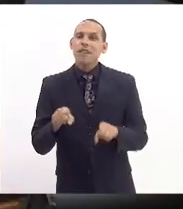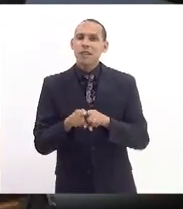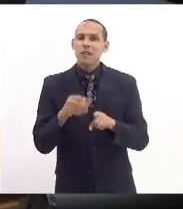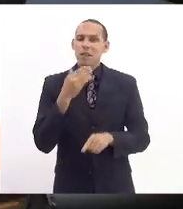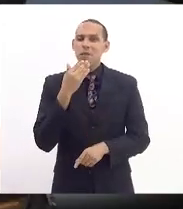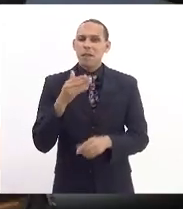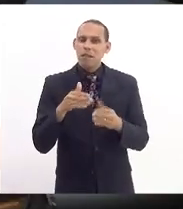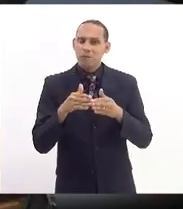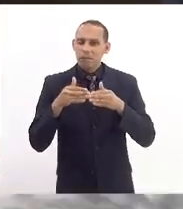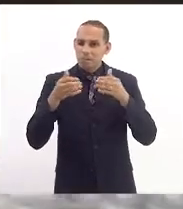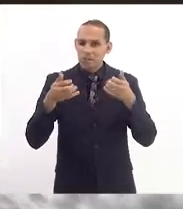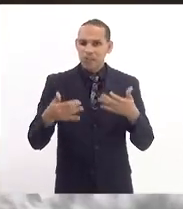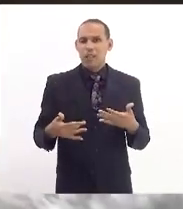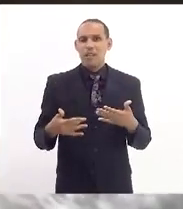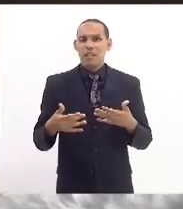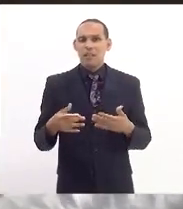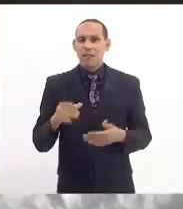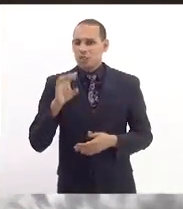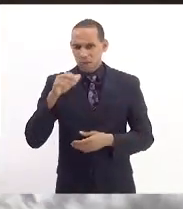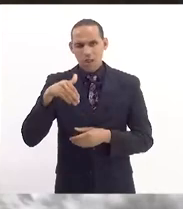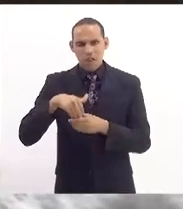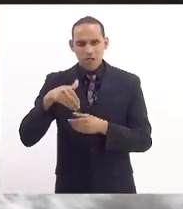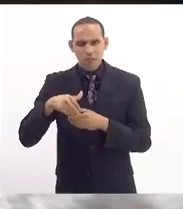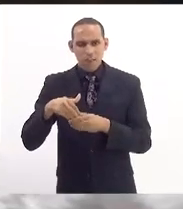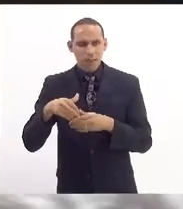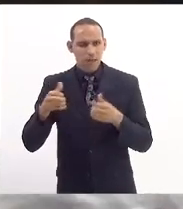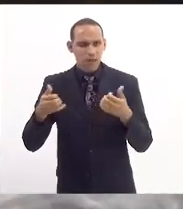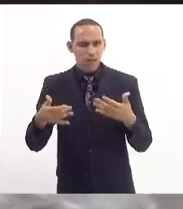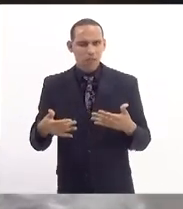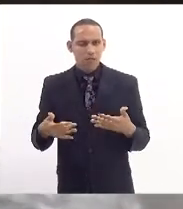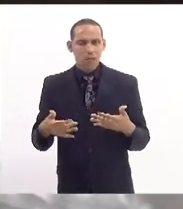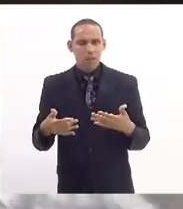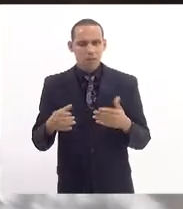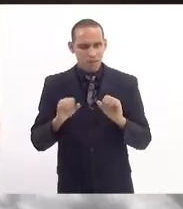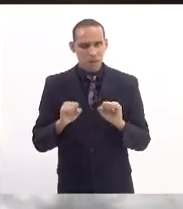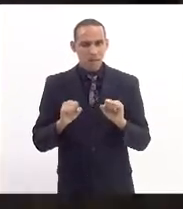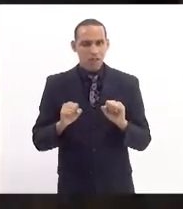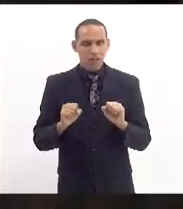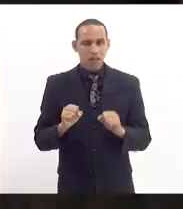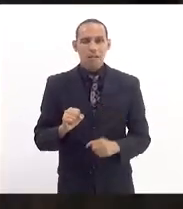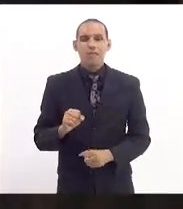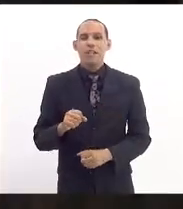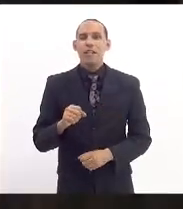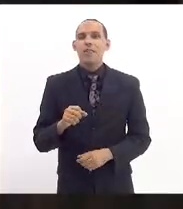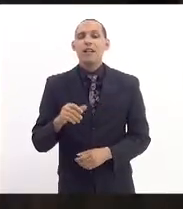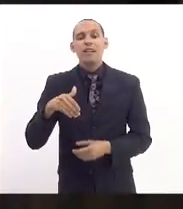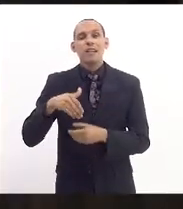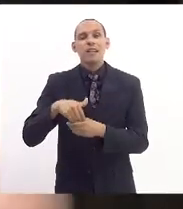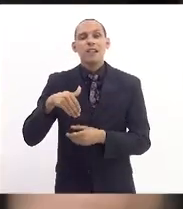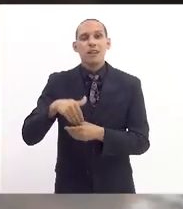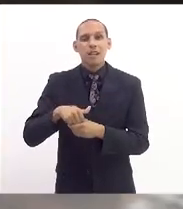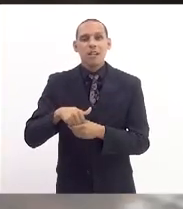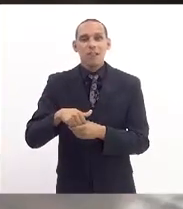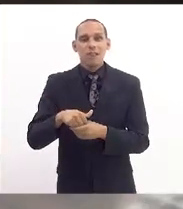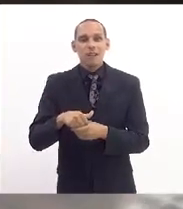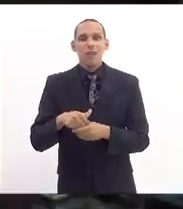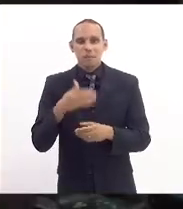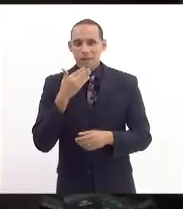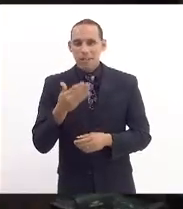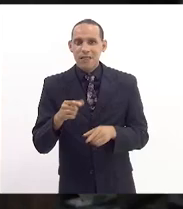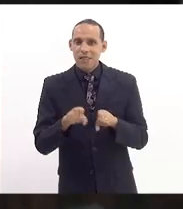pela ordem é só pela declaração Agora posso também